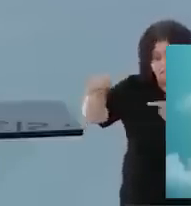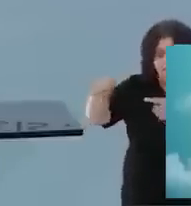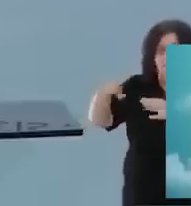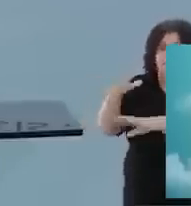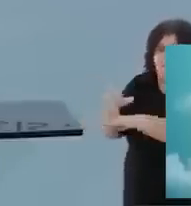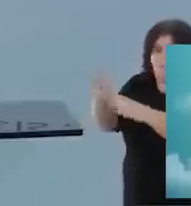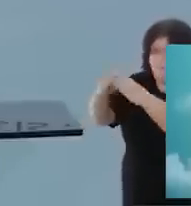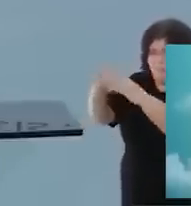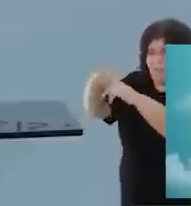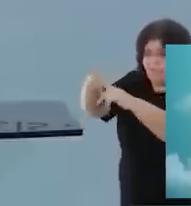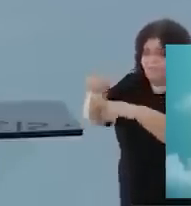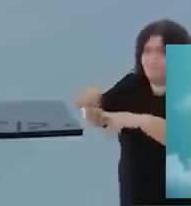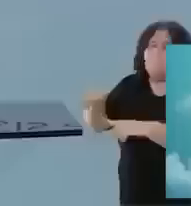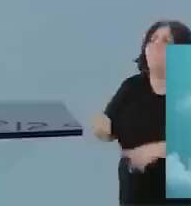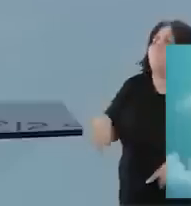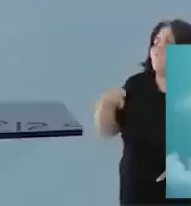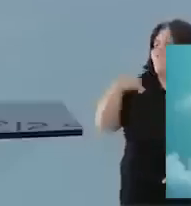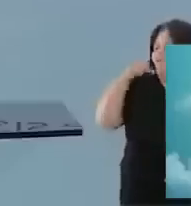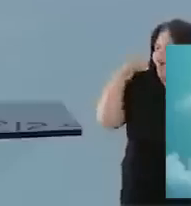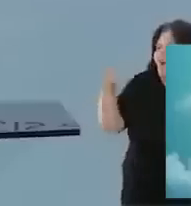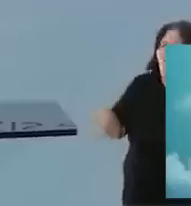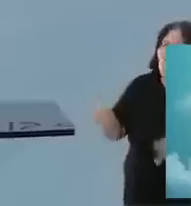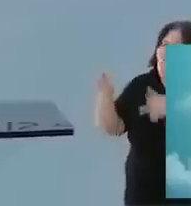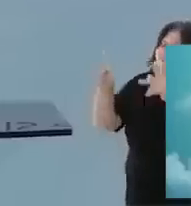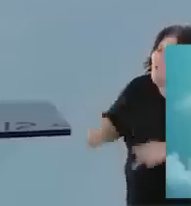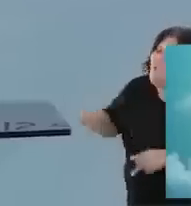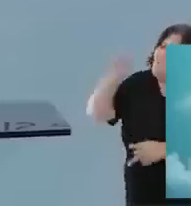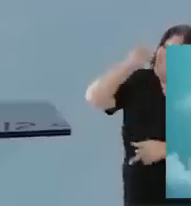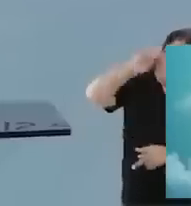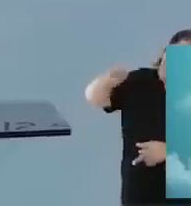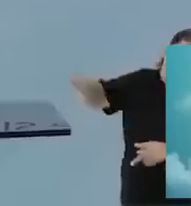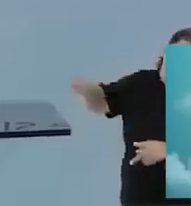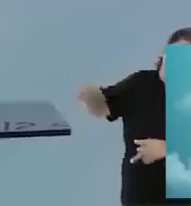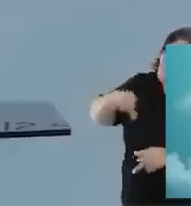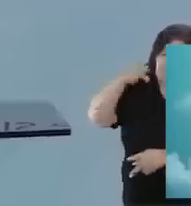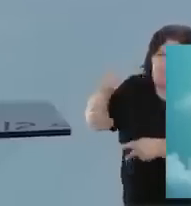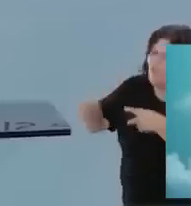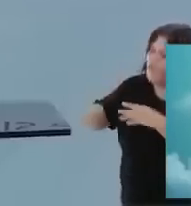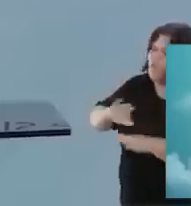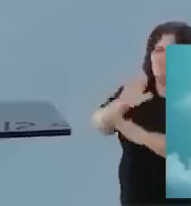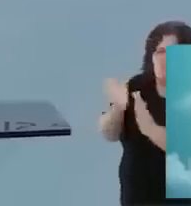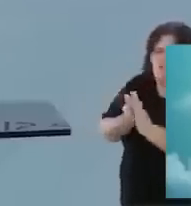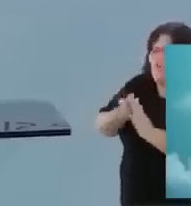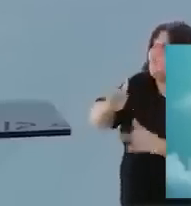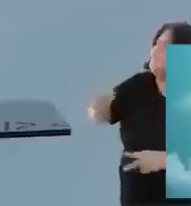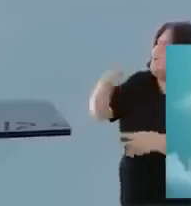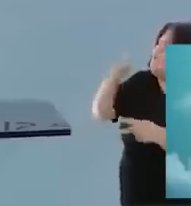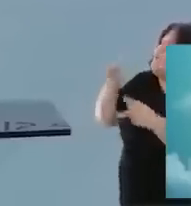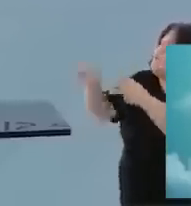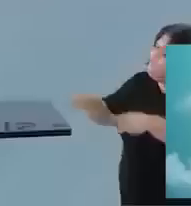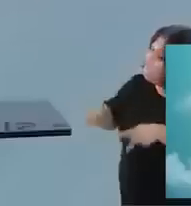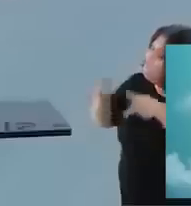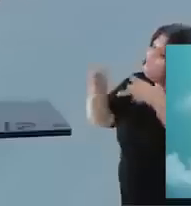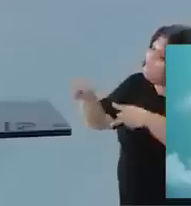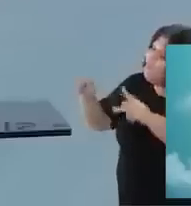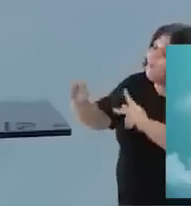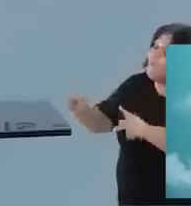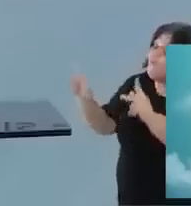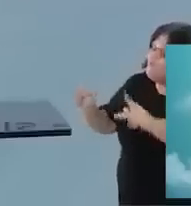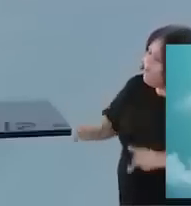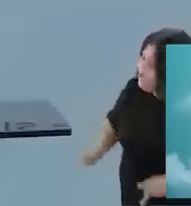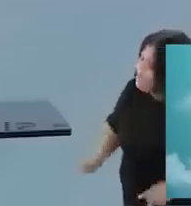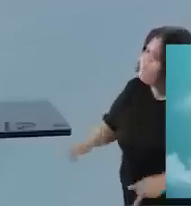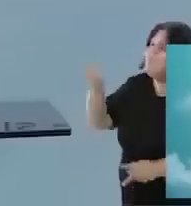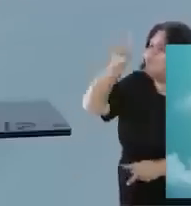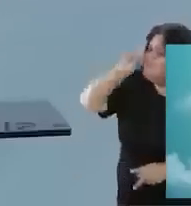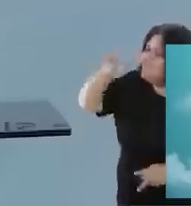Senhor. Né? É uma coisa bonita, todos eles dizem, das crianças aos mais velhos, paz do Senhor. Você pode chegar de dia, de